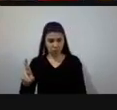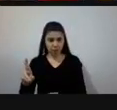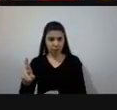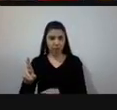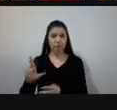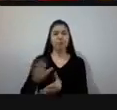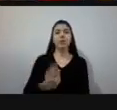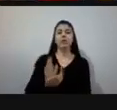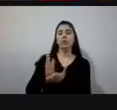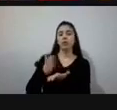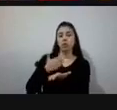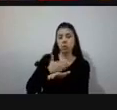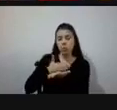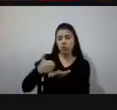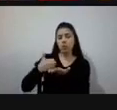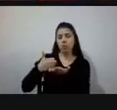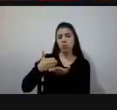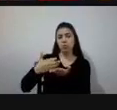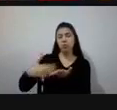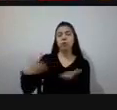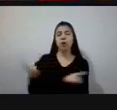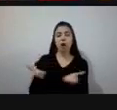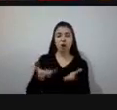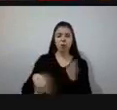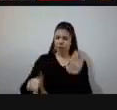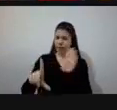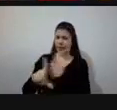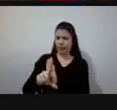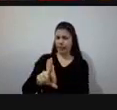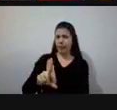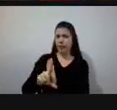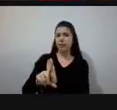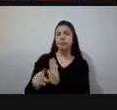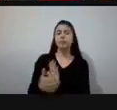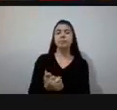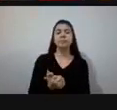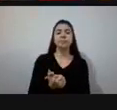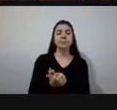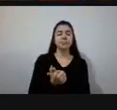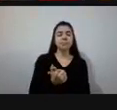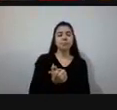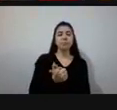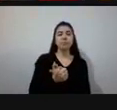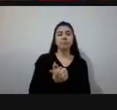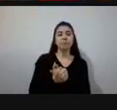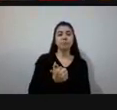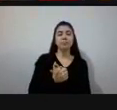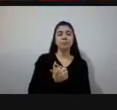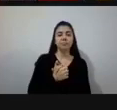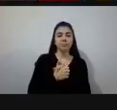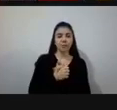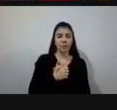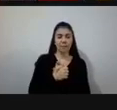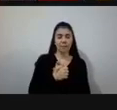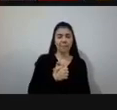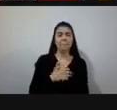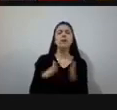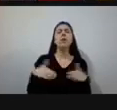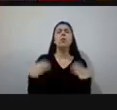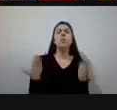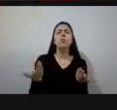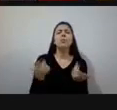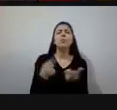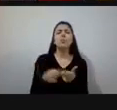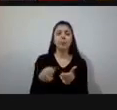inclusive, né, por iniciativa dele também em particular. Um elogio a vocês por terem sido pioneiros. Qual que é o problema? Não é a